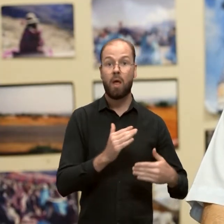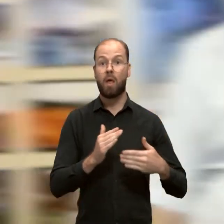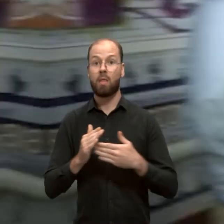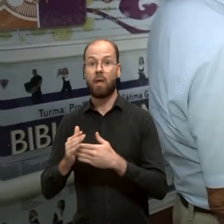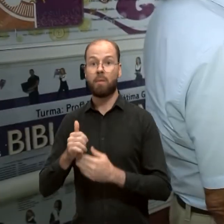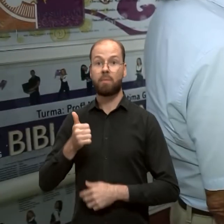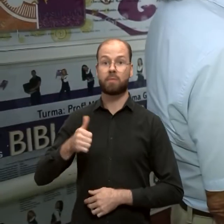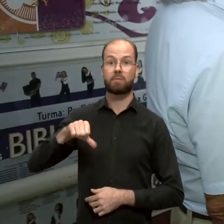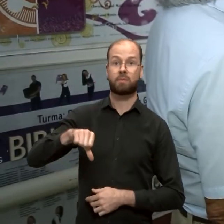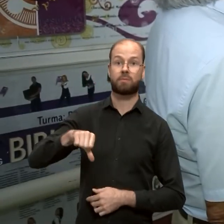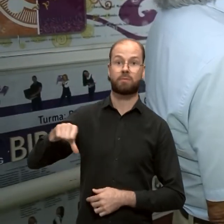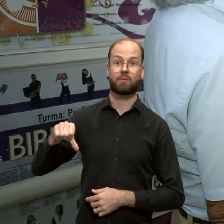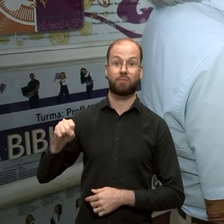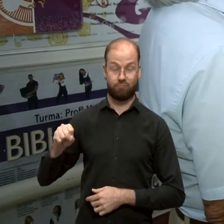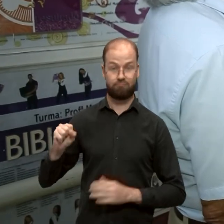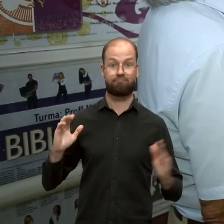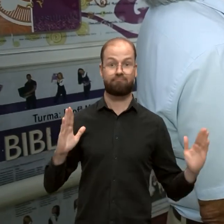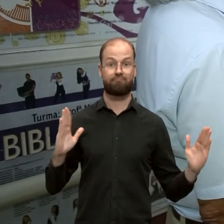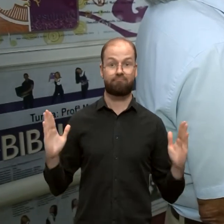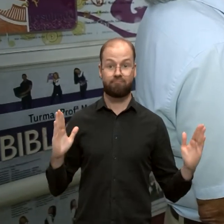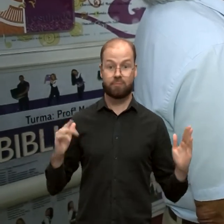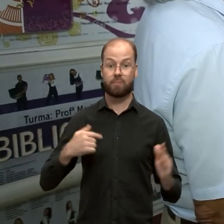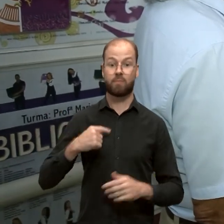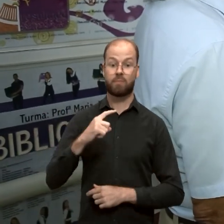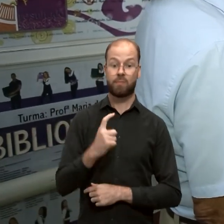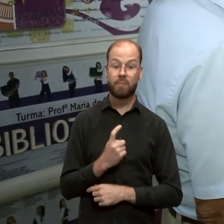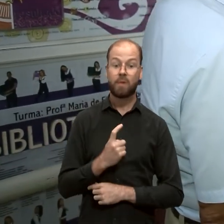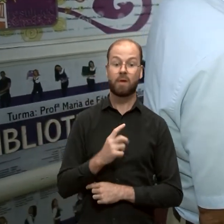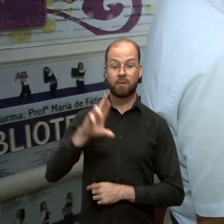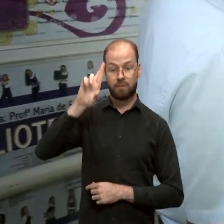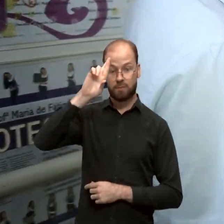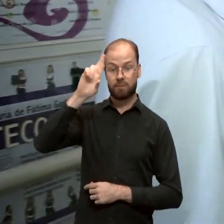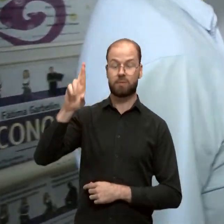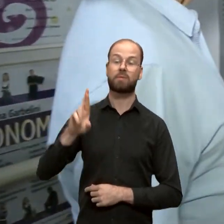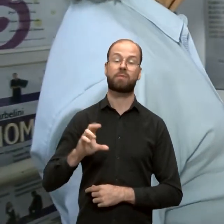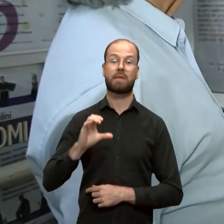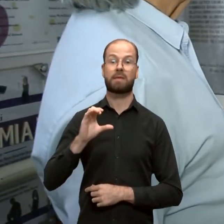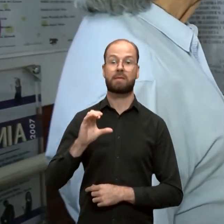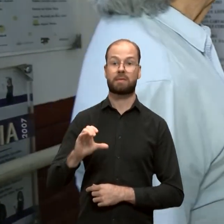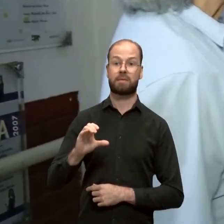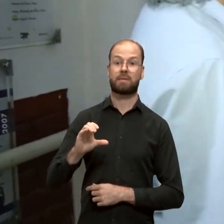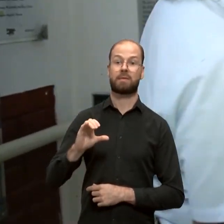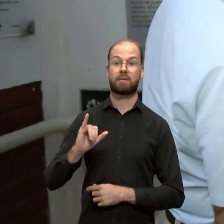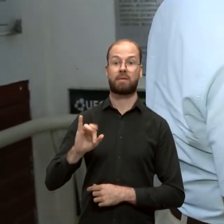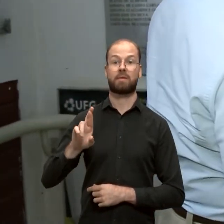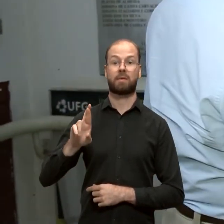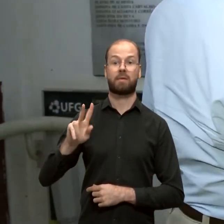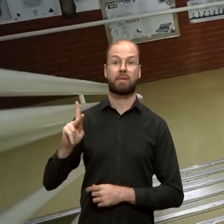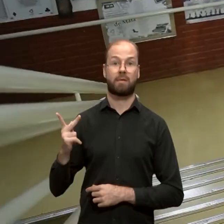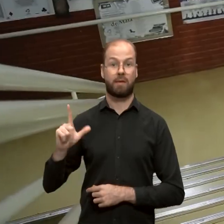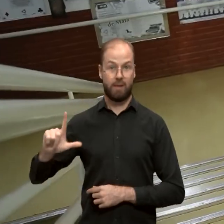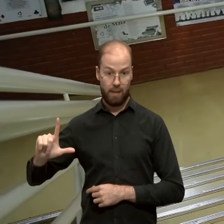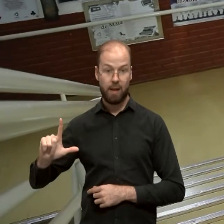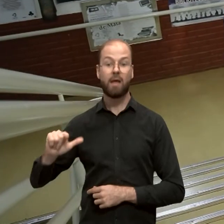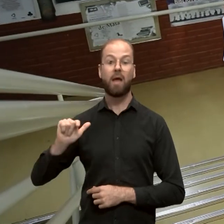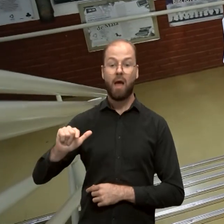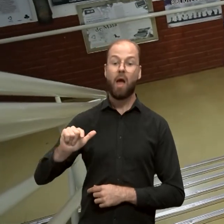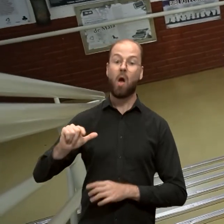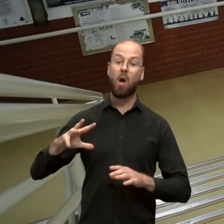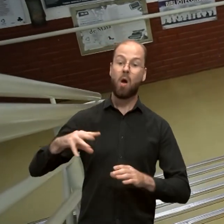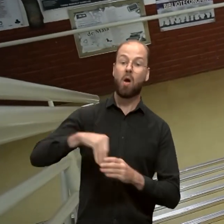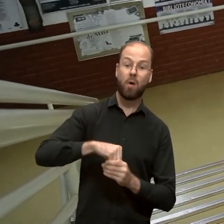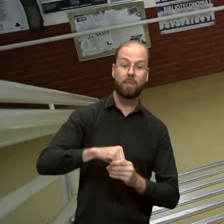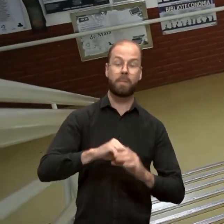98. Trabalhei, vamos dizer assim, fui diretor do ICHL, vamos dizer assim, o ICHL que fazia parte a